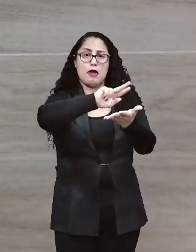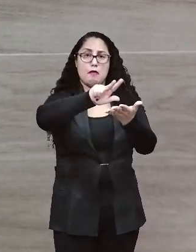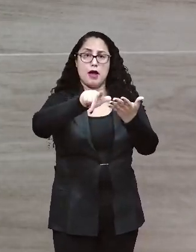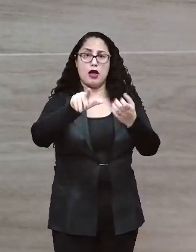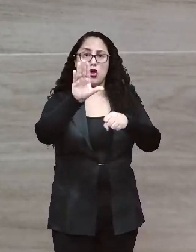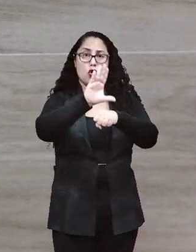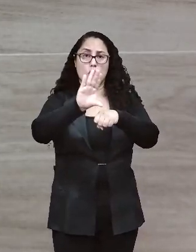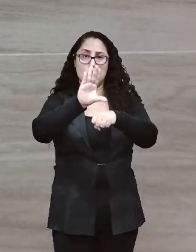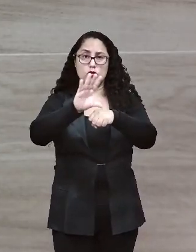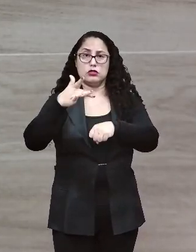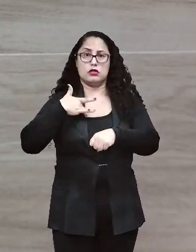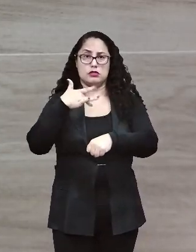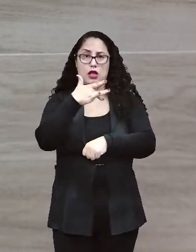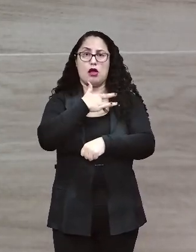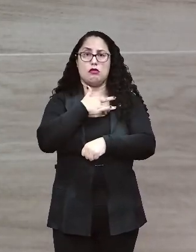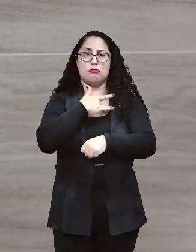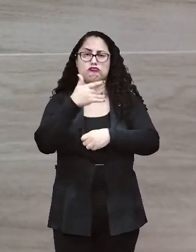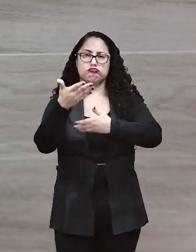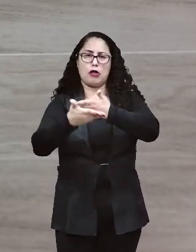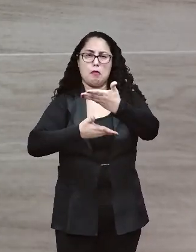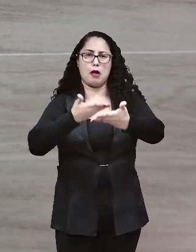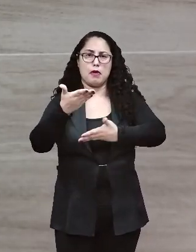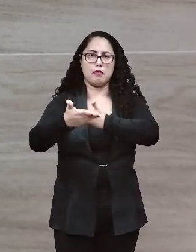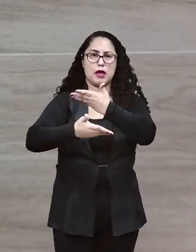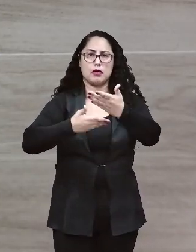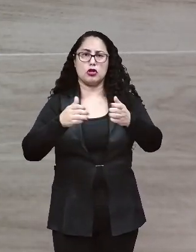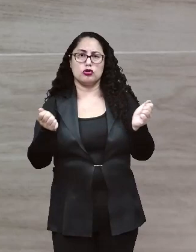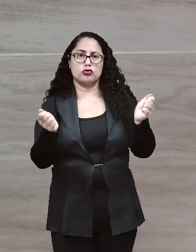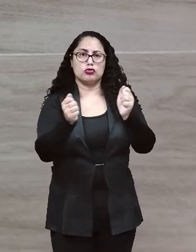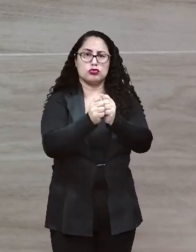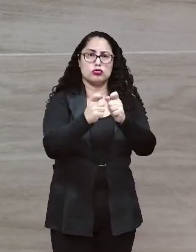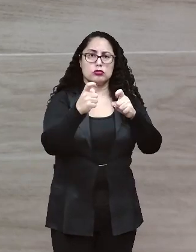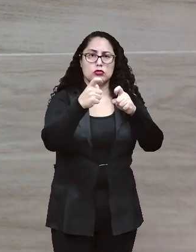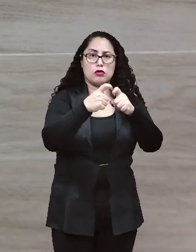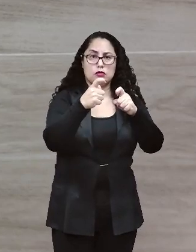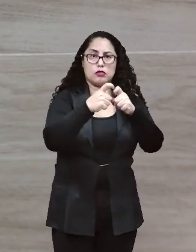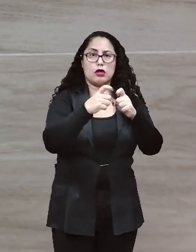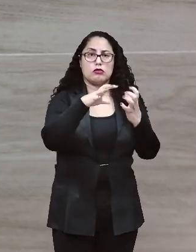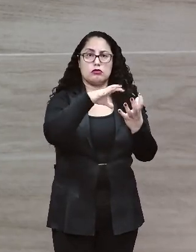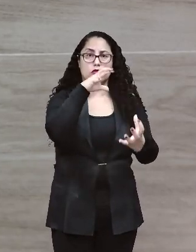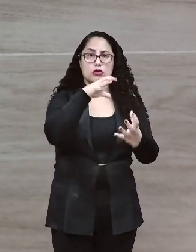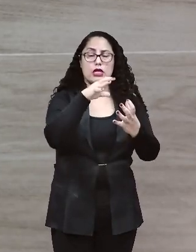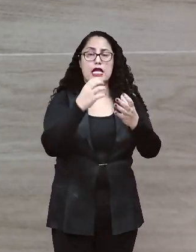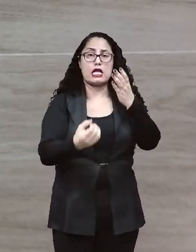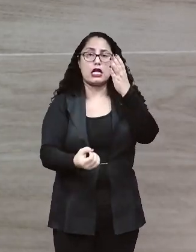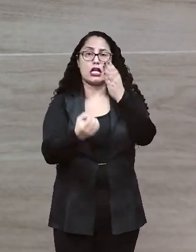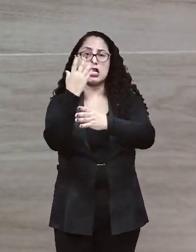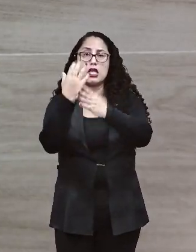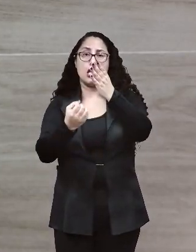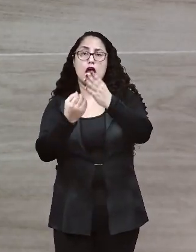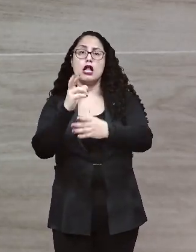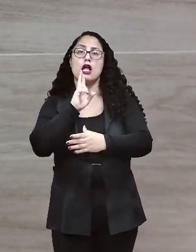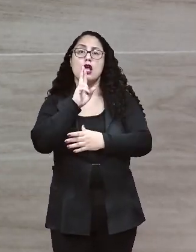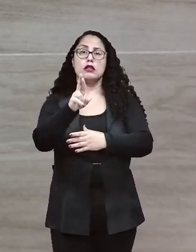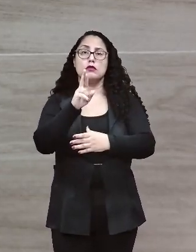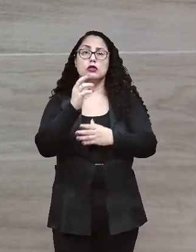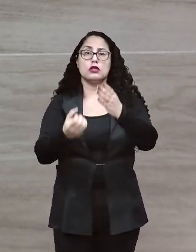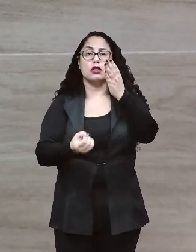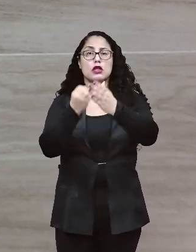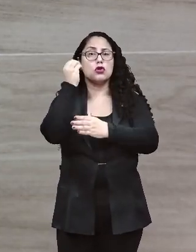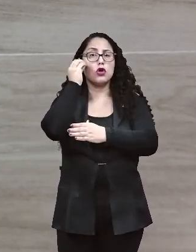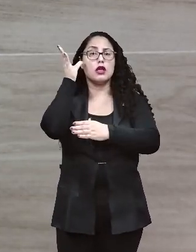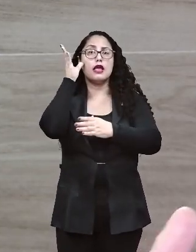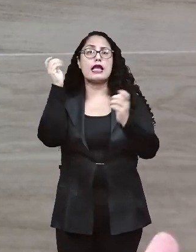da saúde, né, interagindo com a geronto, criando o quê? Criando soluções, criando